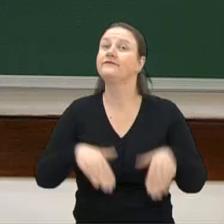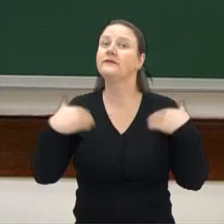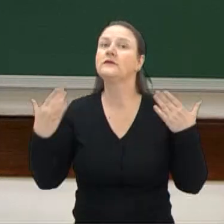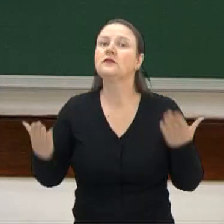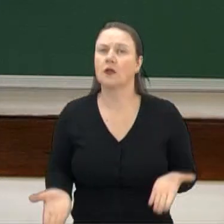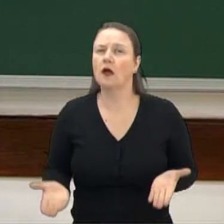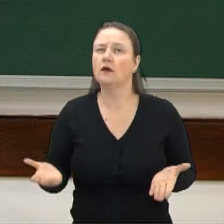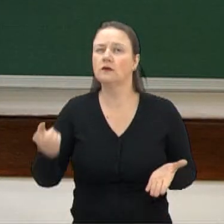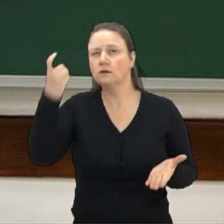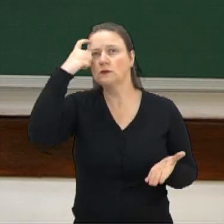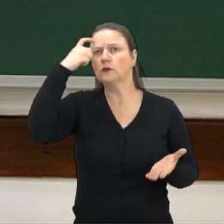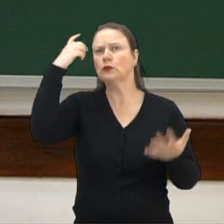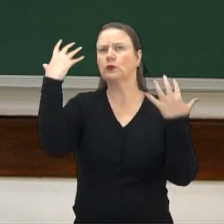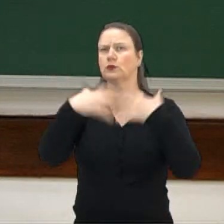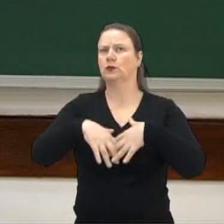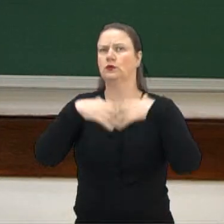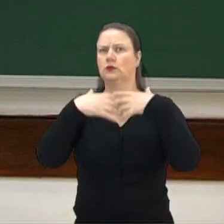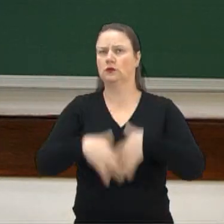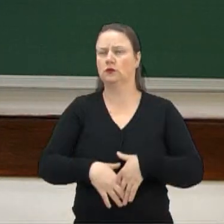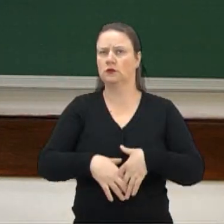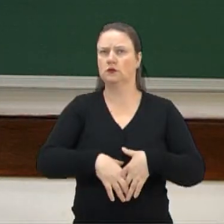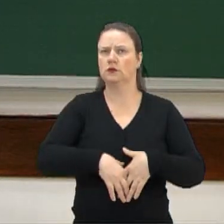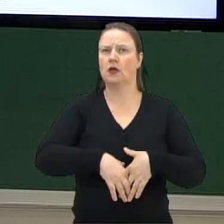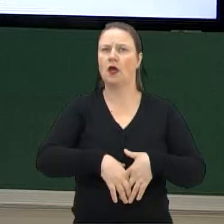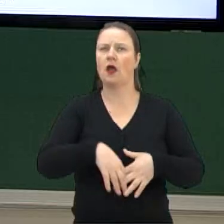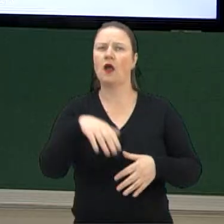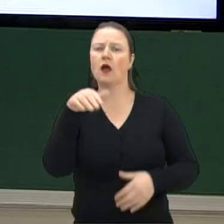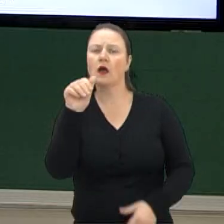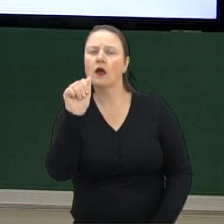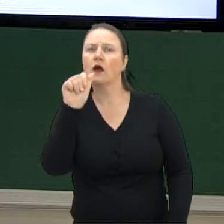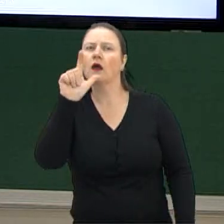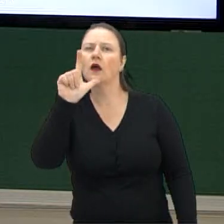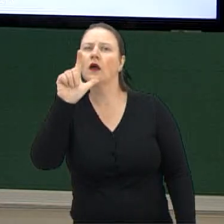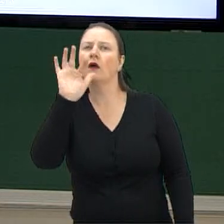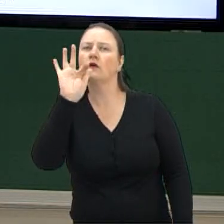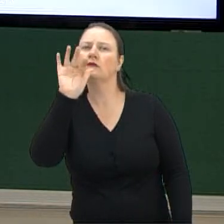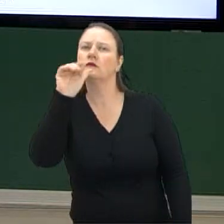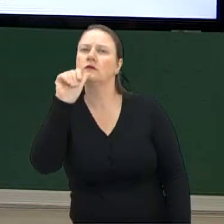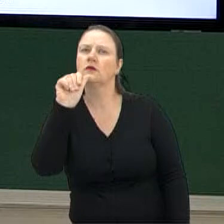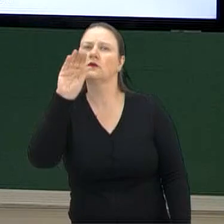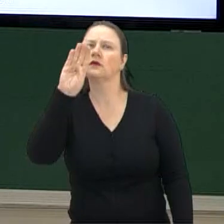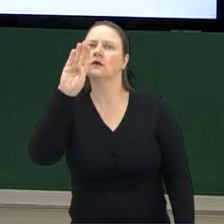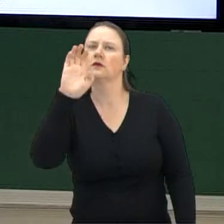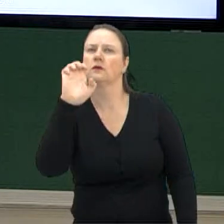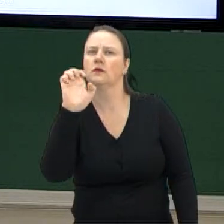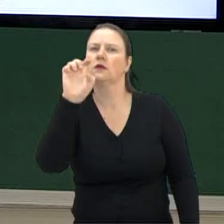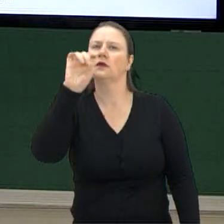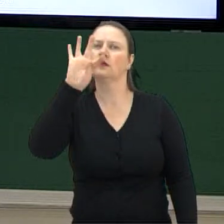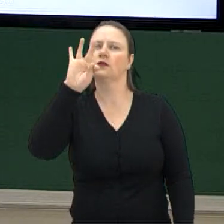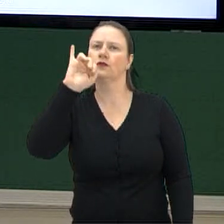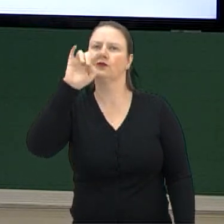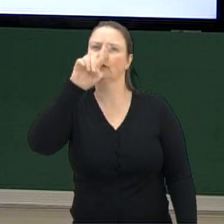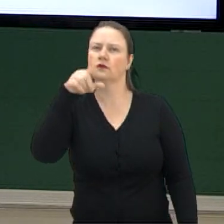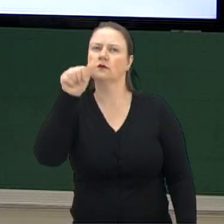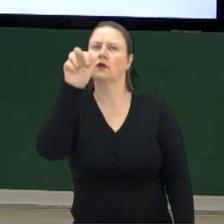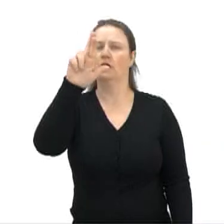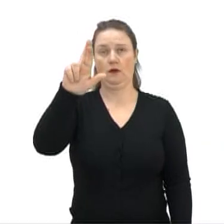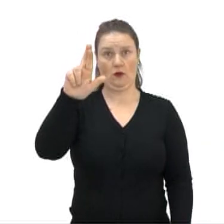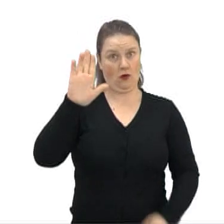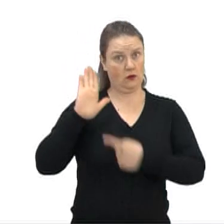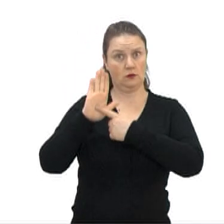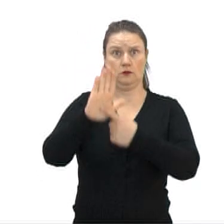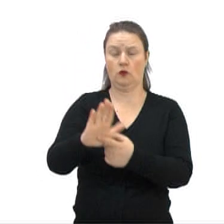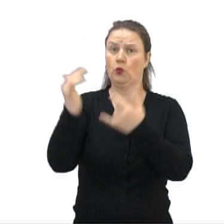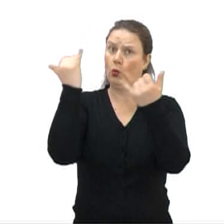Então, pensaram a respeito do alfabetizada funcionalmente? O que será que quer dizer essa expressão? Trouxe para vocês